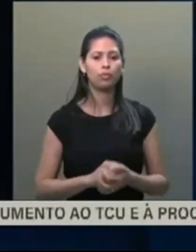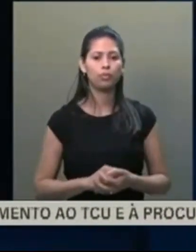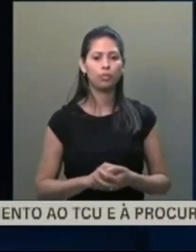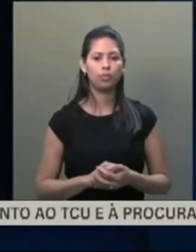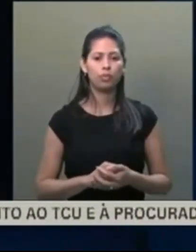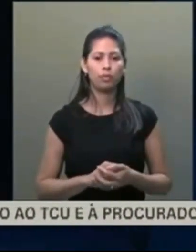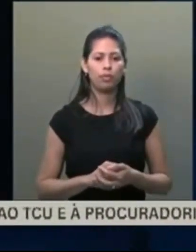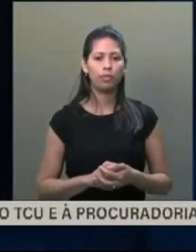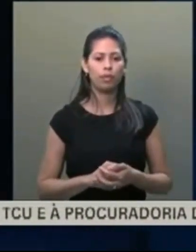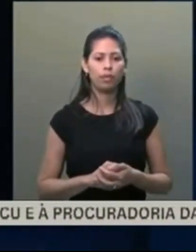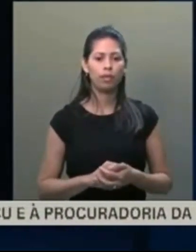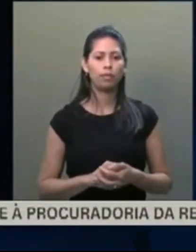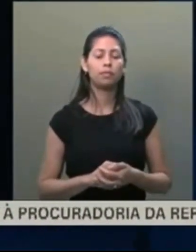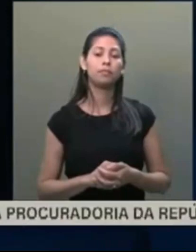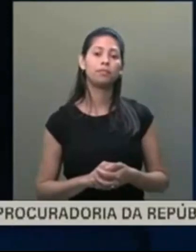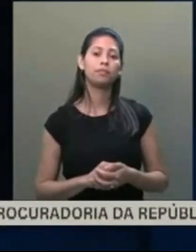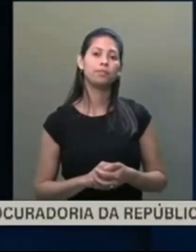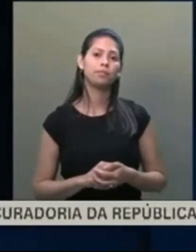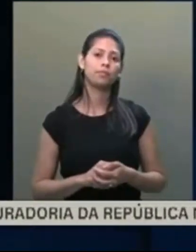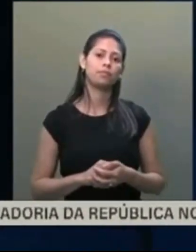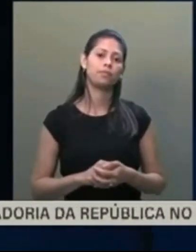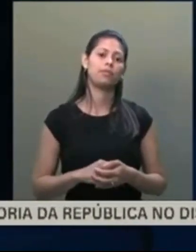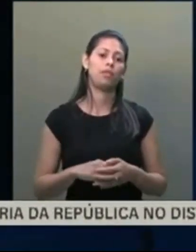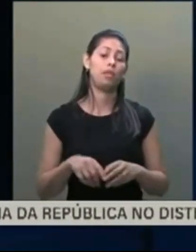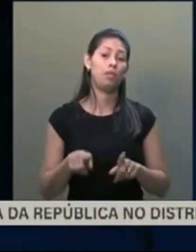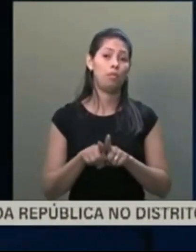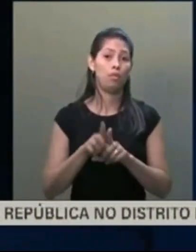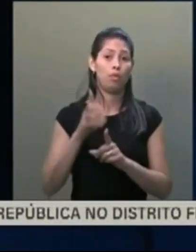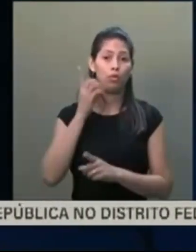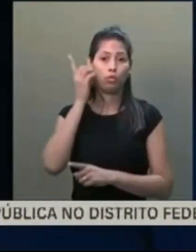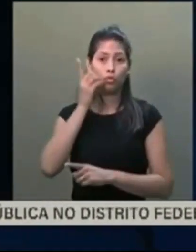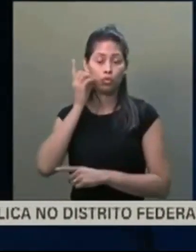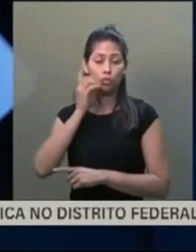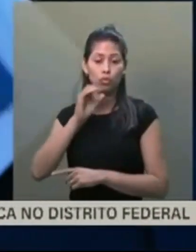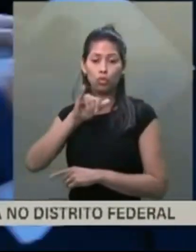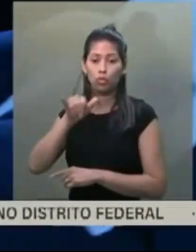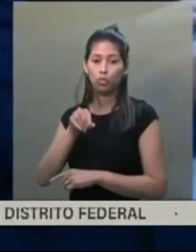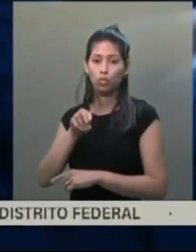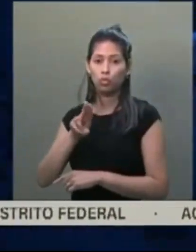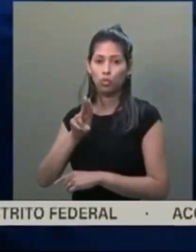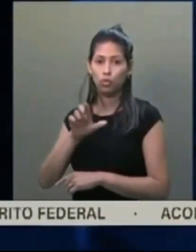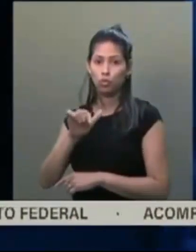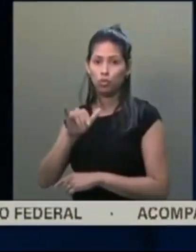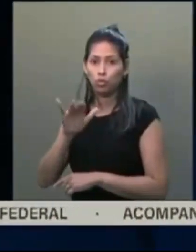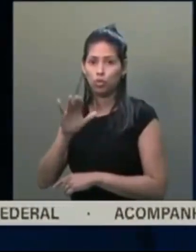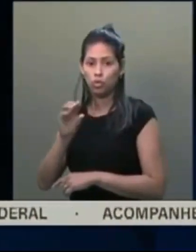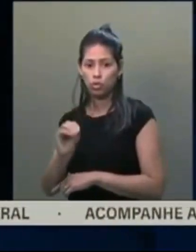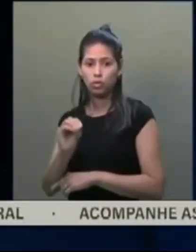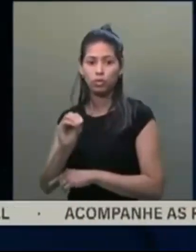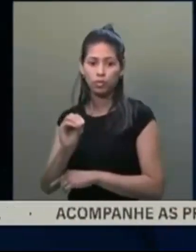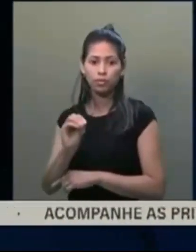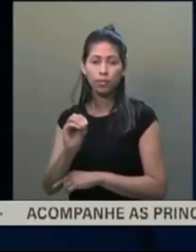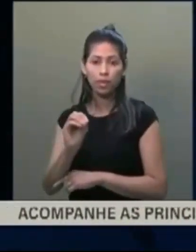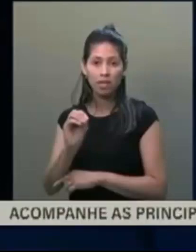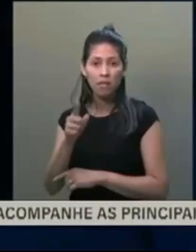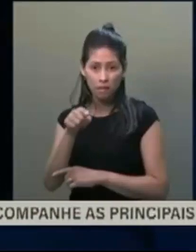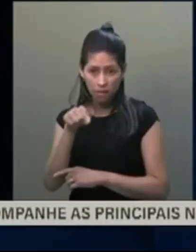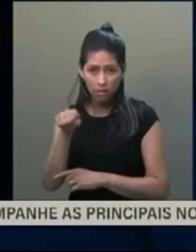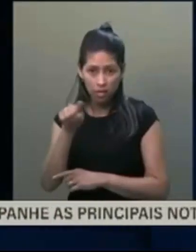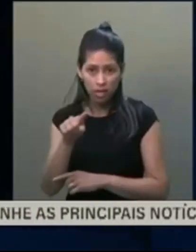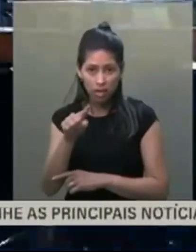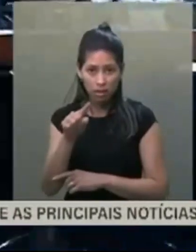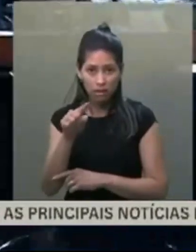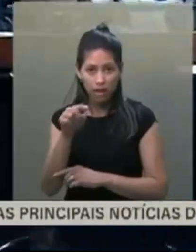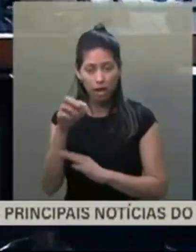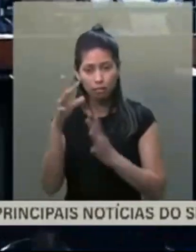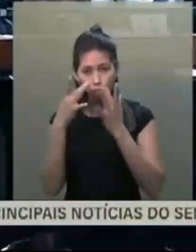se não me engano, pelo deputado Júlio Delgado, vai prestar atenção pelo menos na parte final do meu